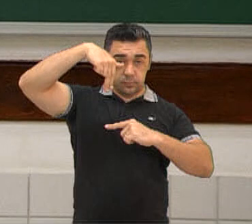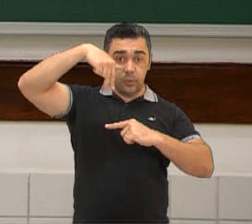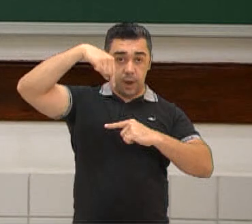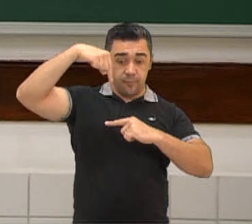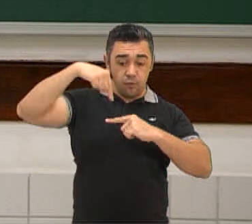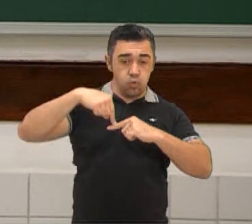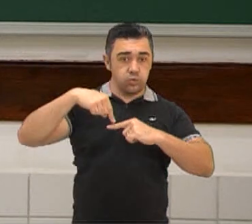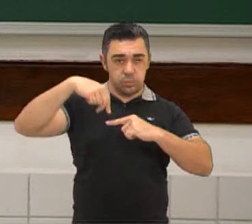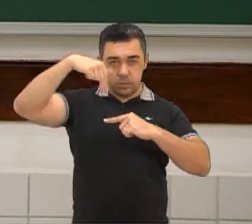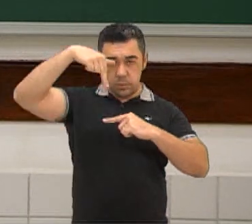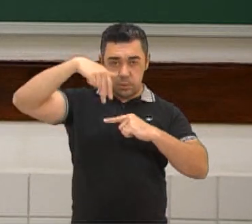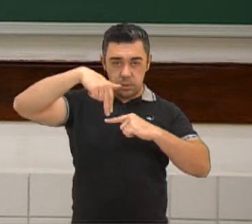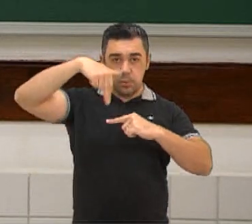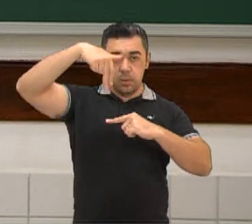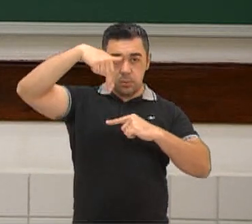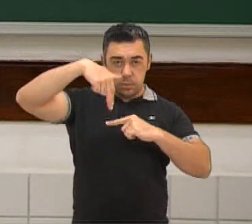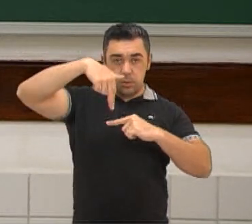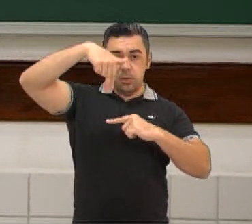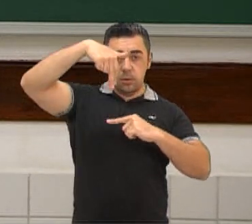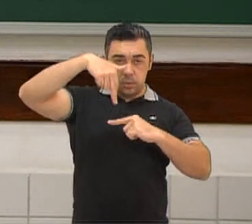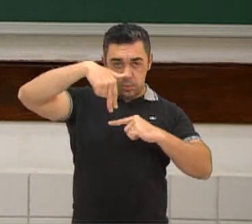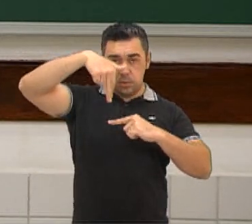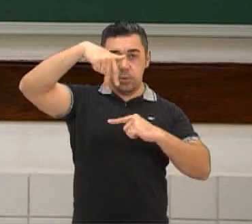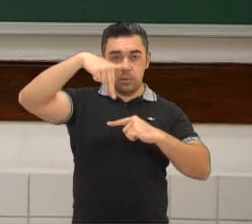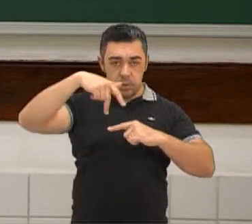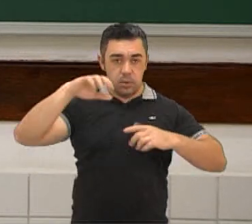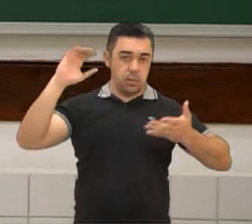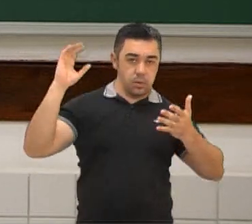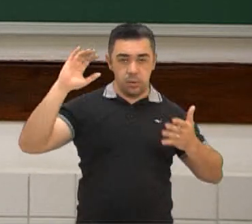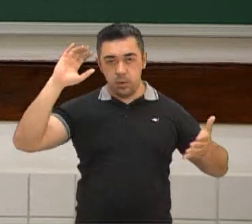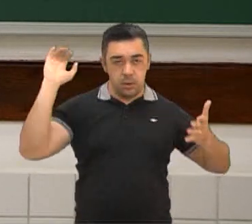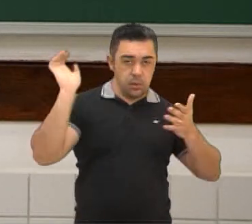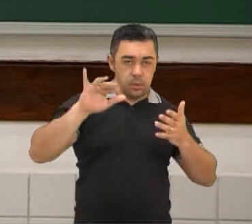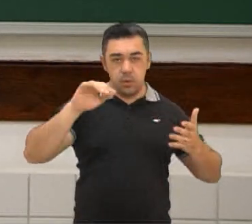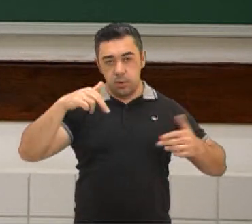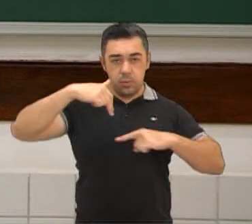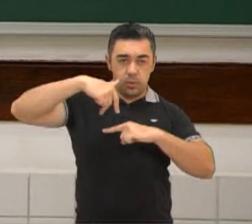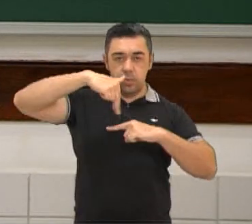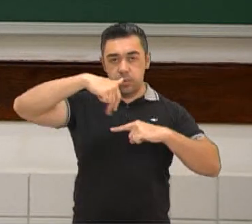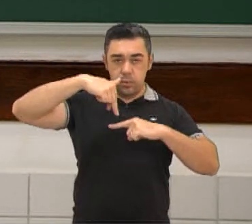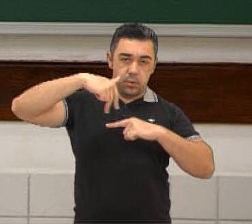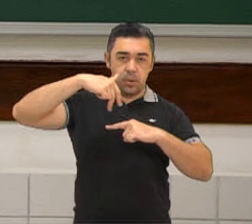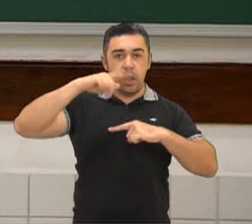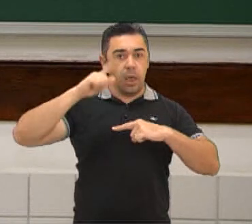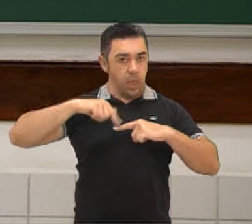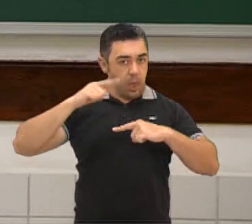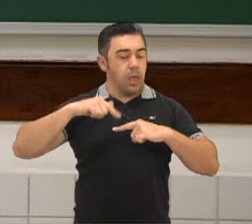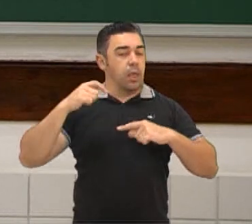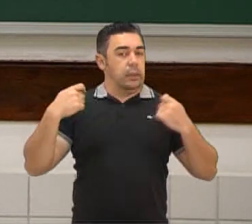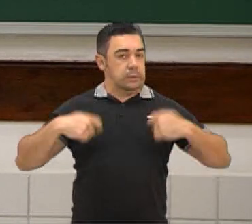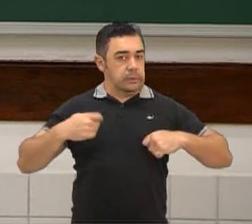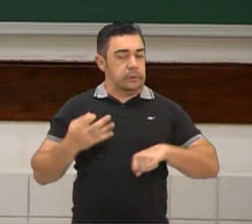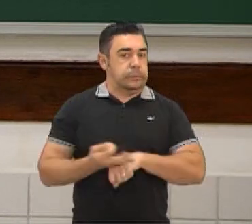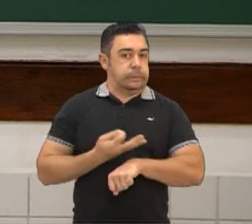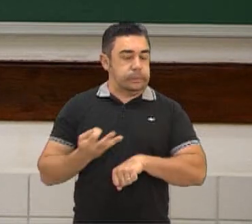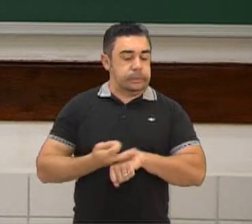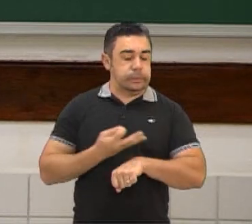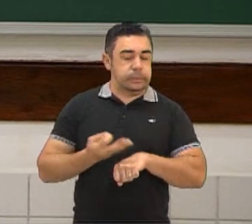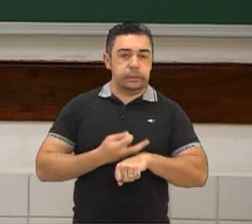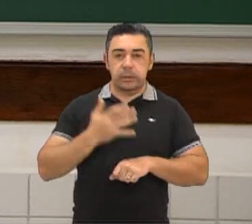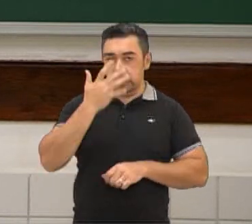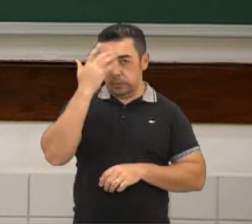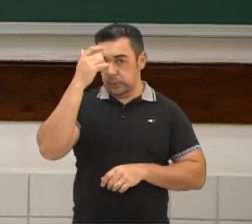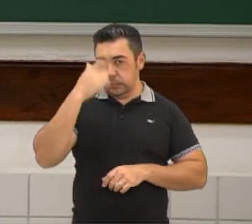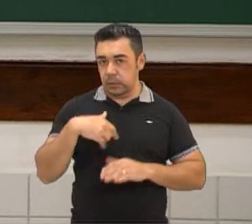que permanecer flutuando na piscina, tá? Então, é um esporte que exige que o